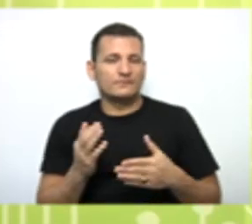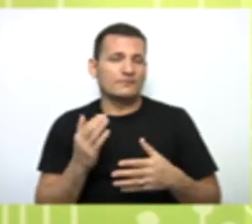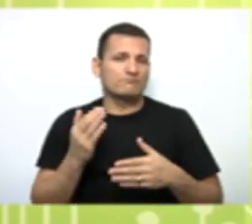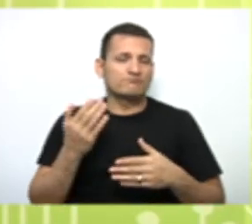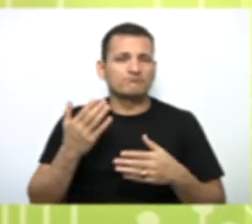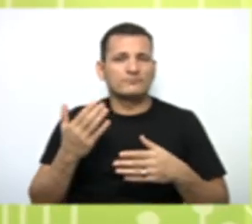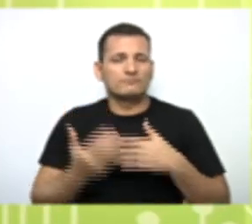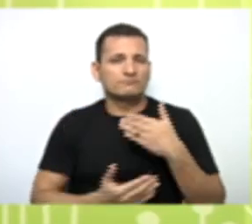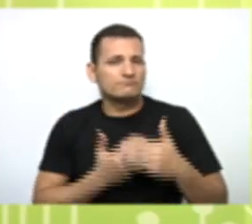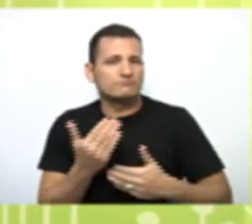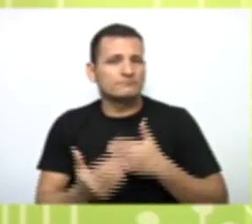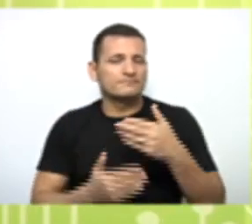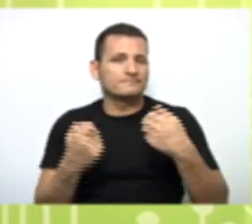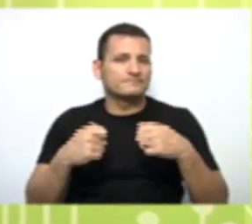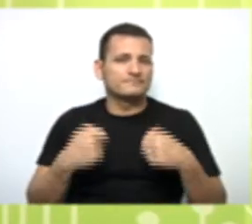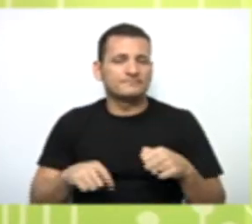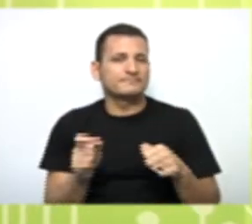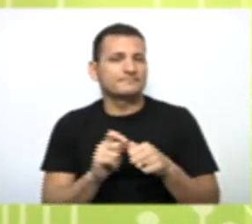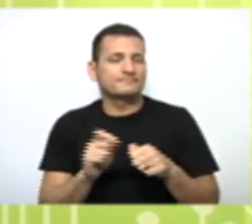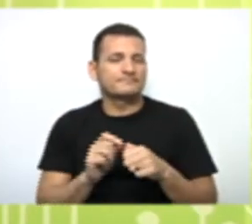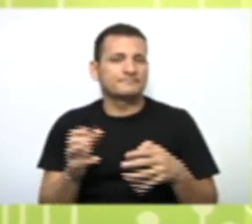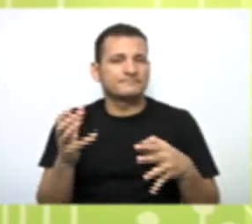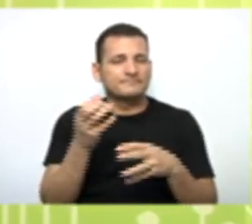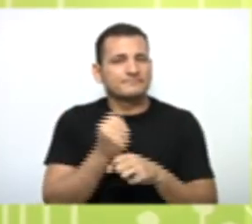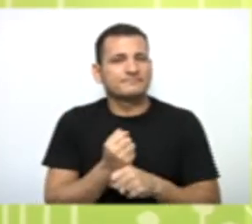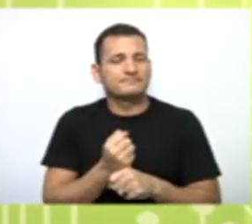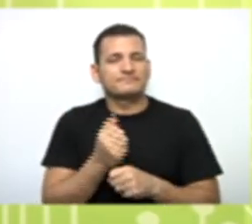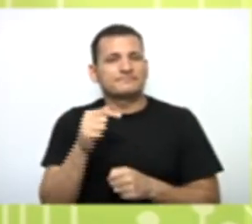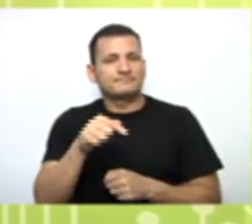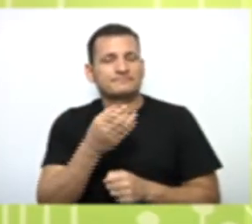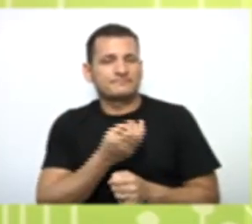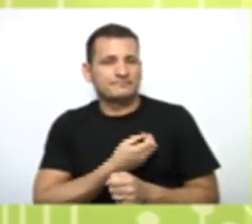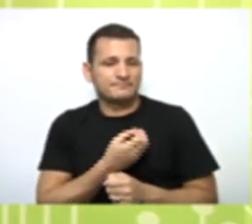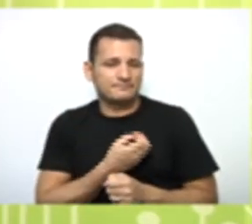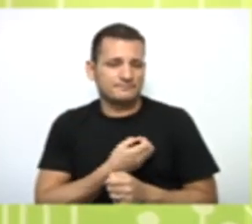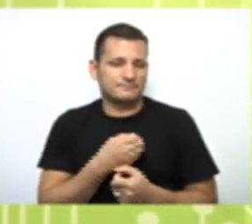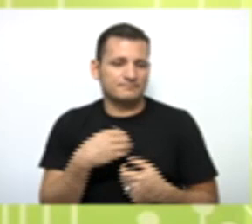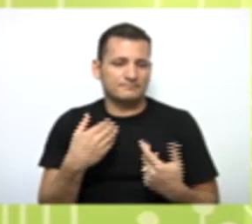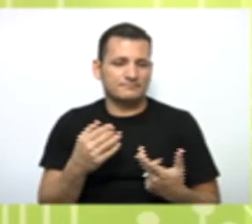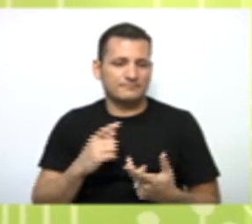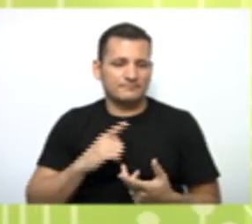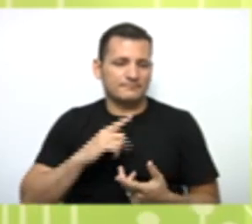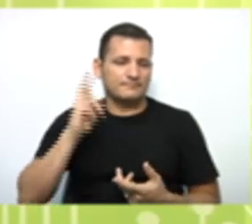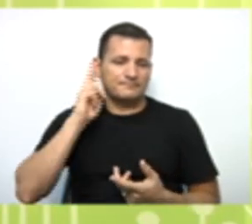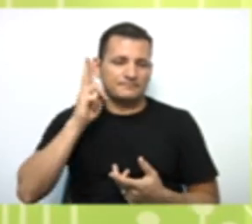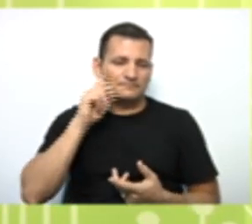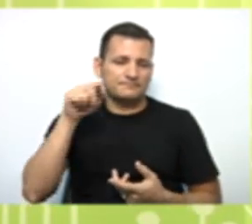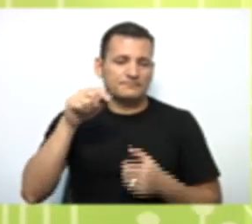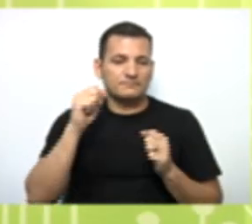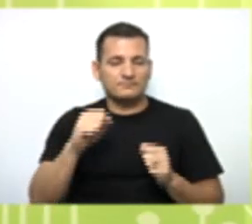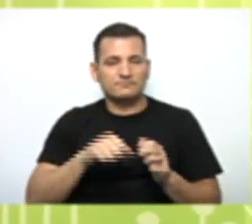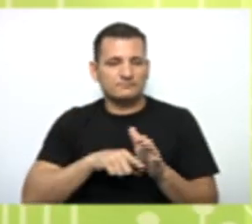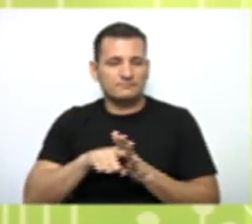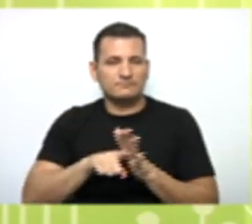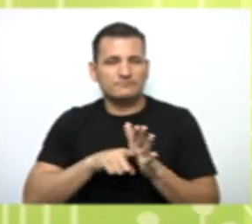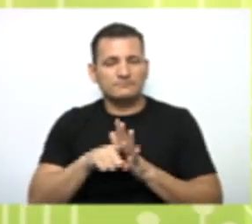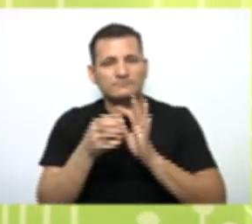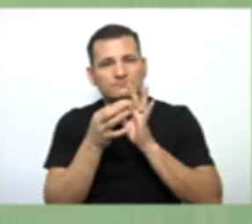necessidade, começou a necessidade de fazer os cálculos em cima desse número, e tem a história aí, você pode pesquisar à vontade,